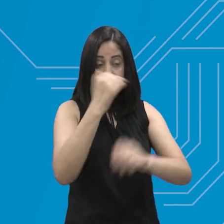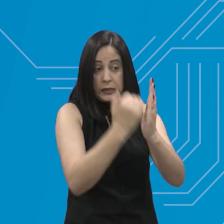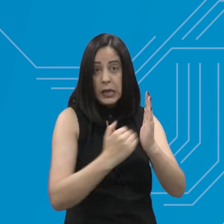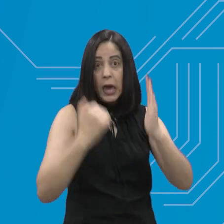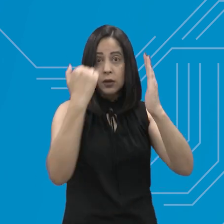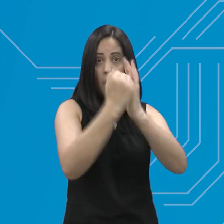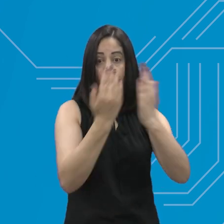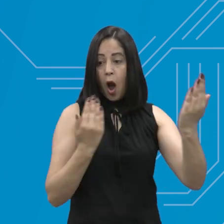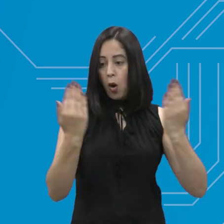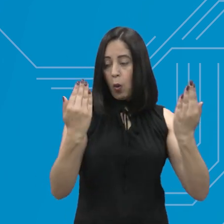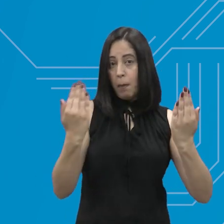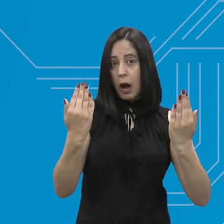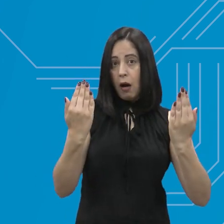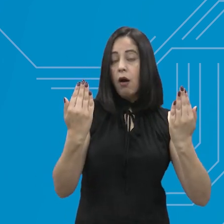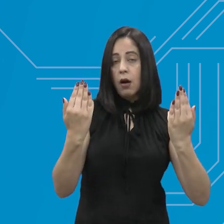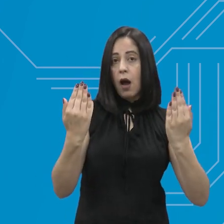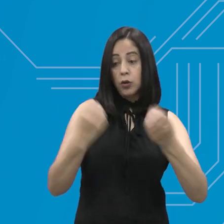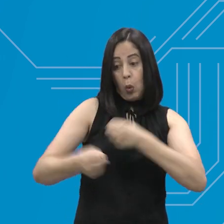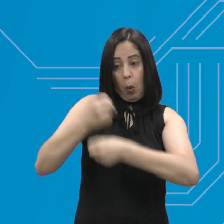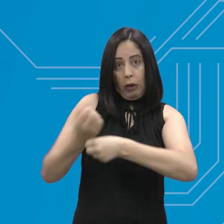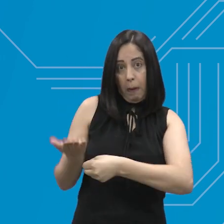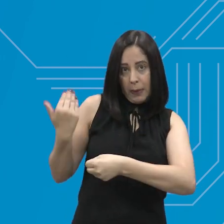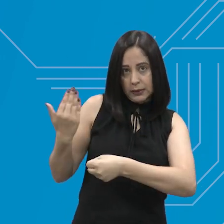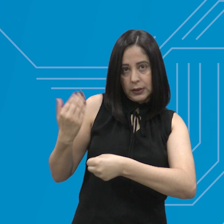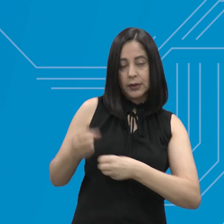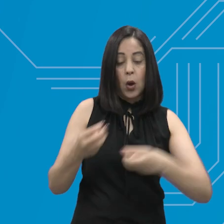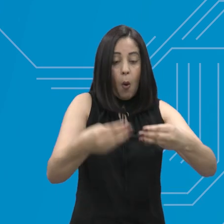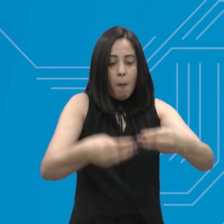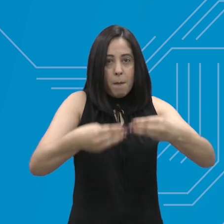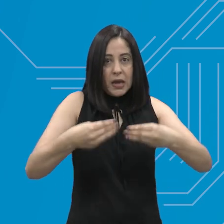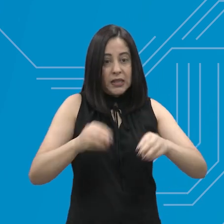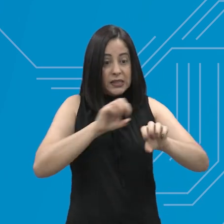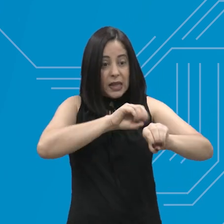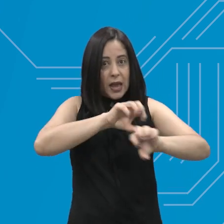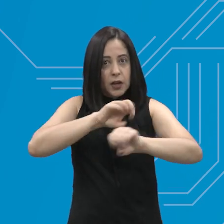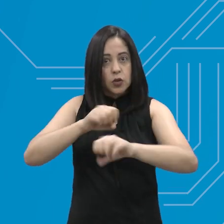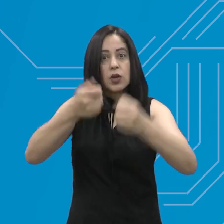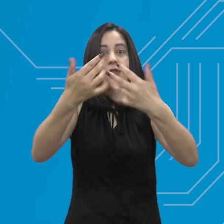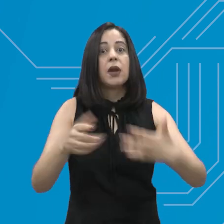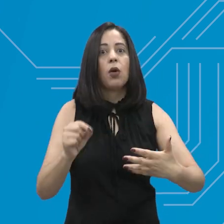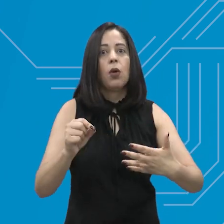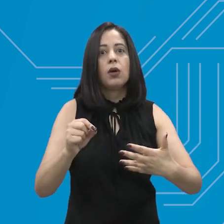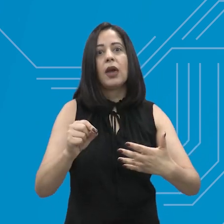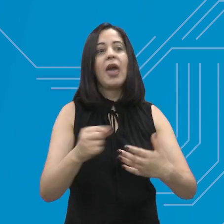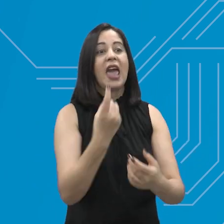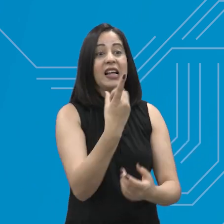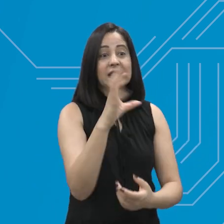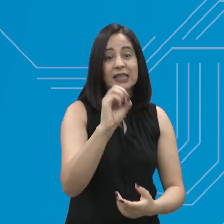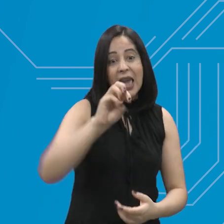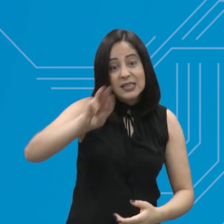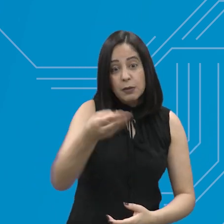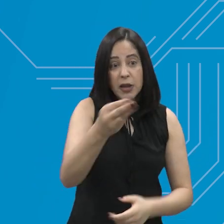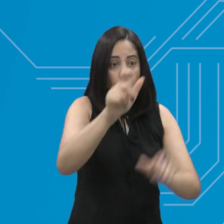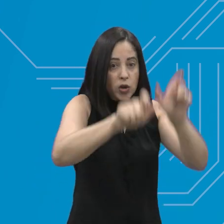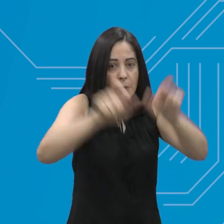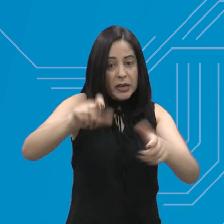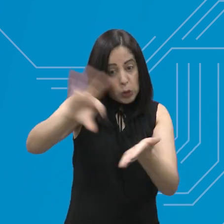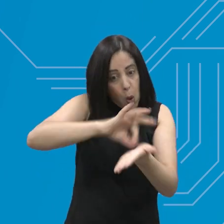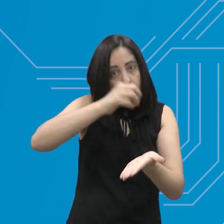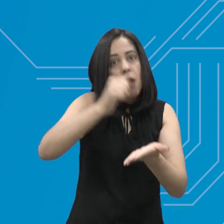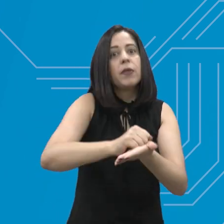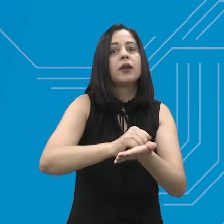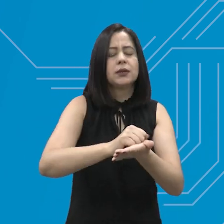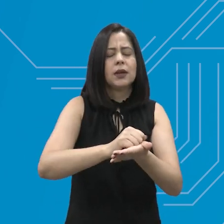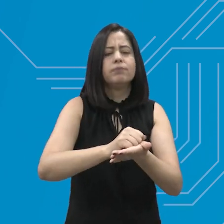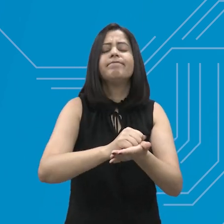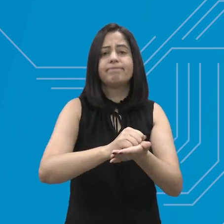na comparação com o ano anterior. De acordo com o Ministério da Educação, são mais de 10 milhões de matriculados.